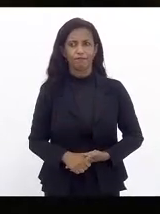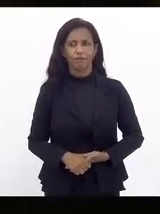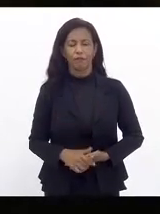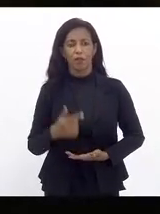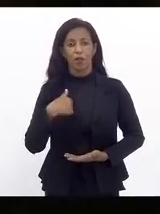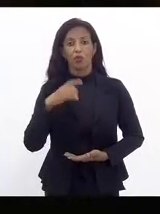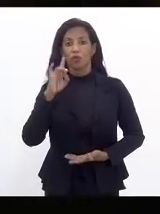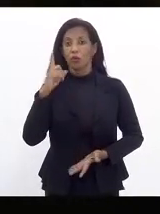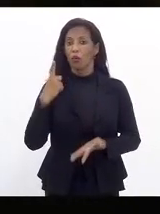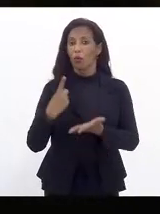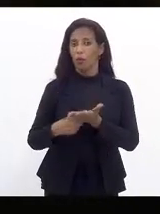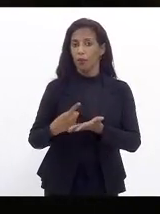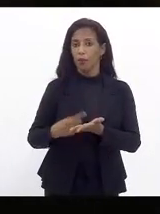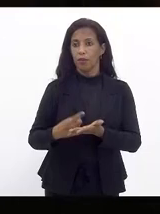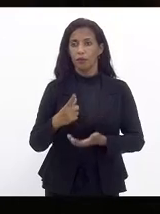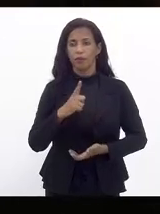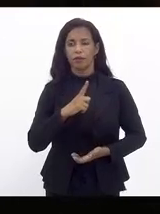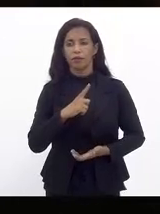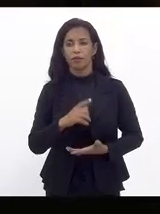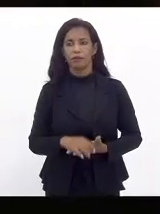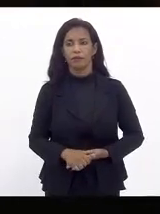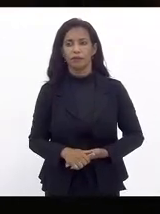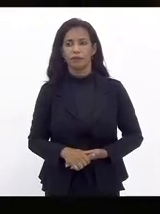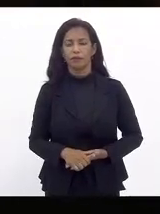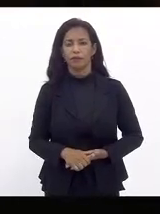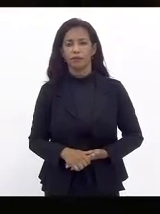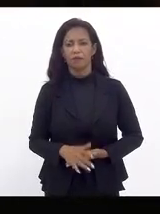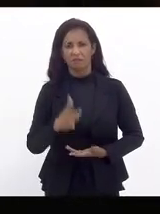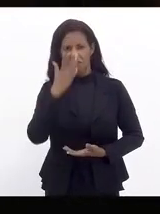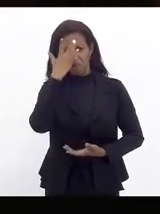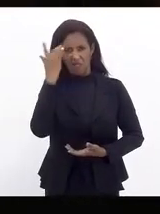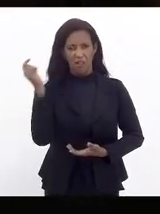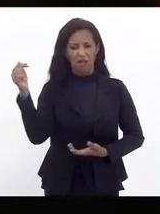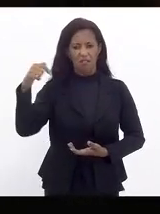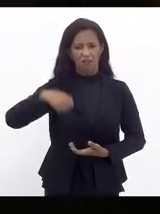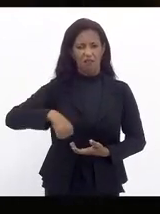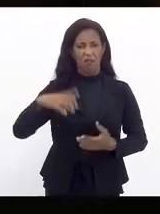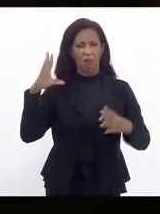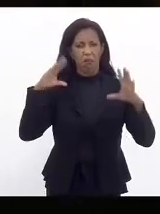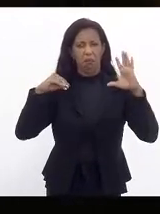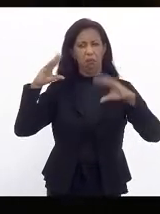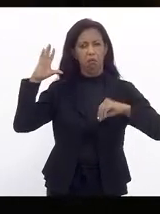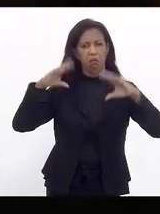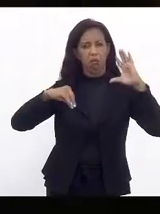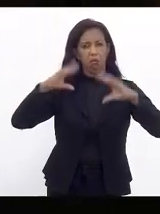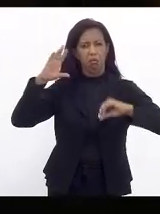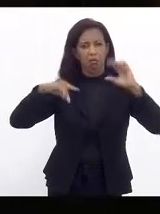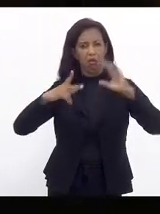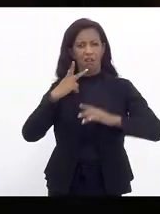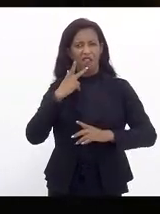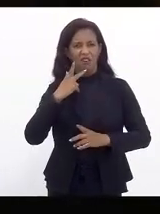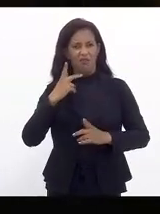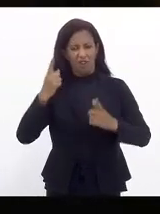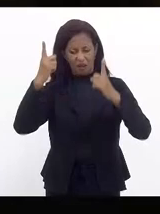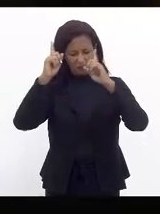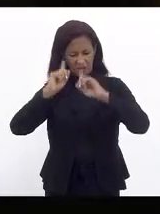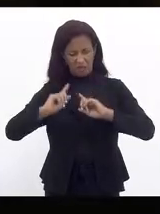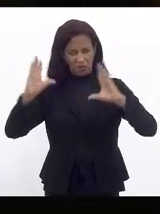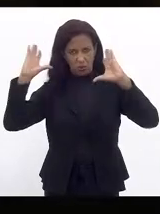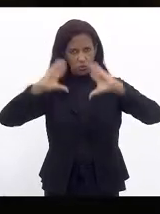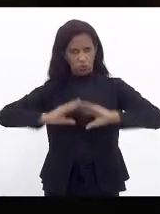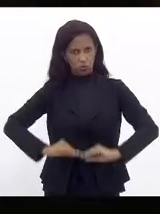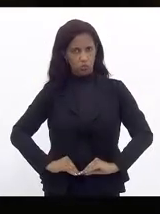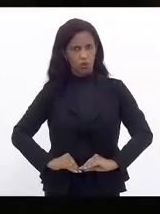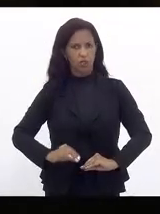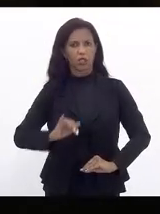sou comprometida. Para que venham patatis e patatais querer degrinir a minha imagem. E